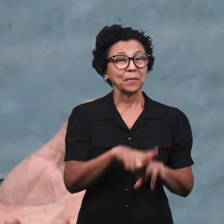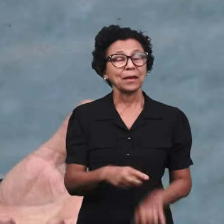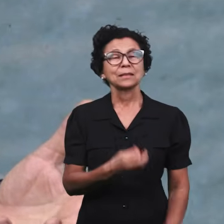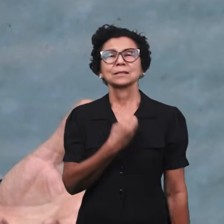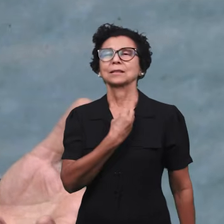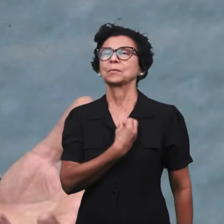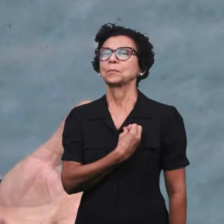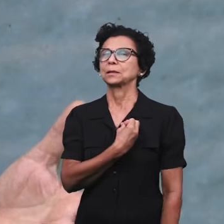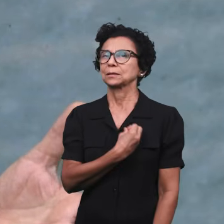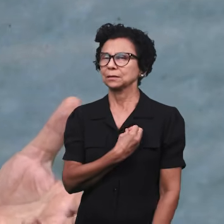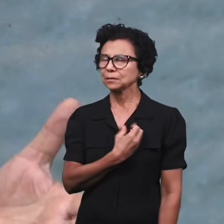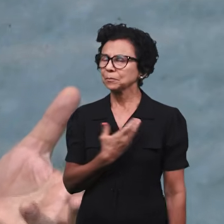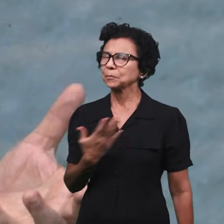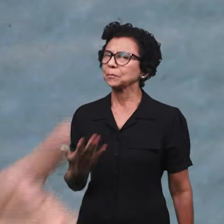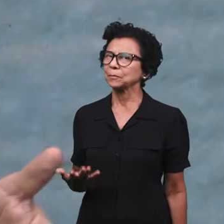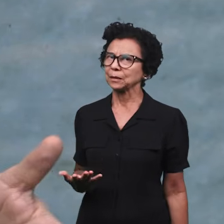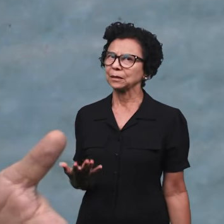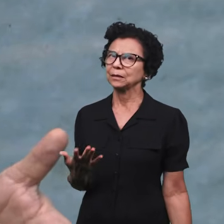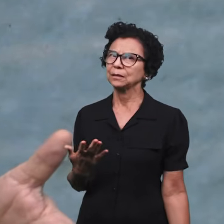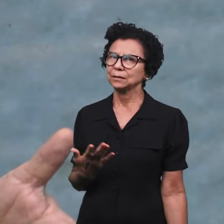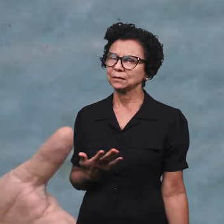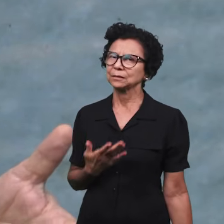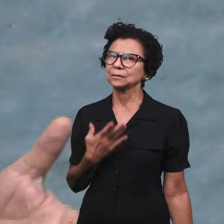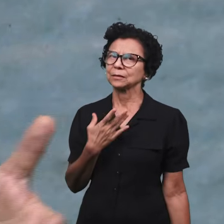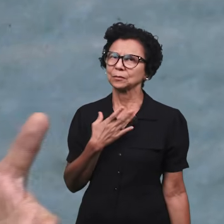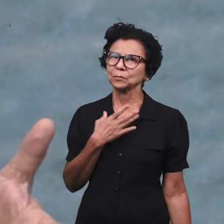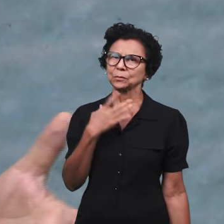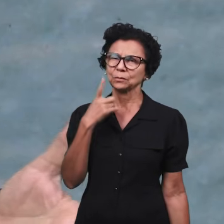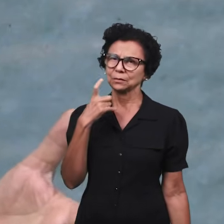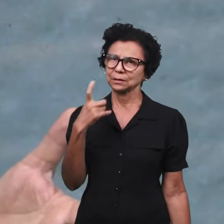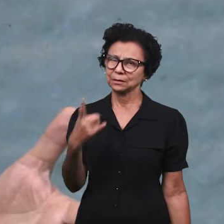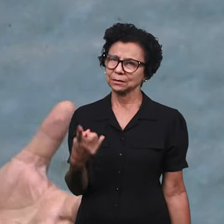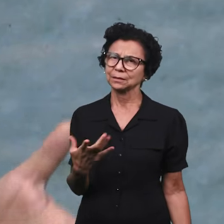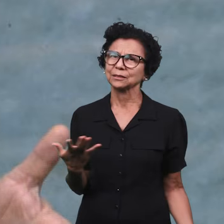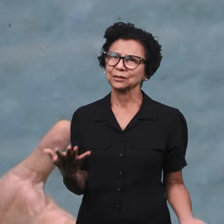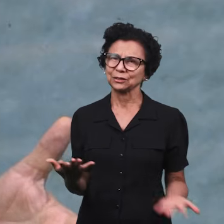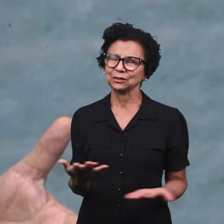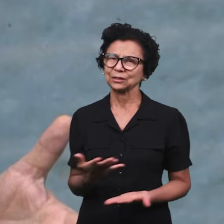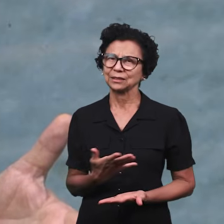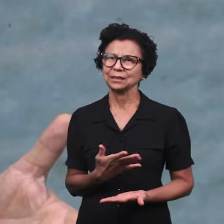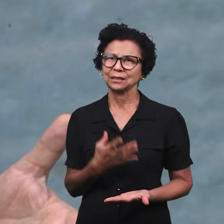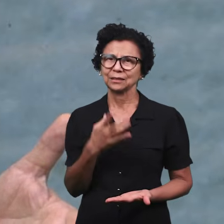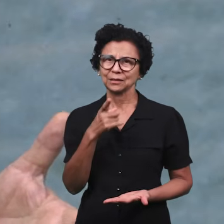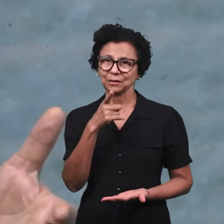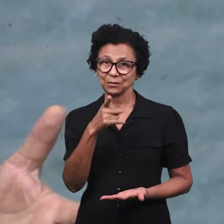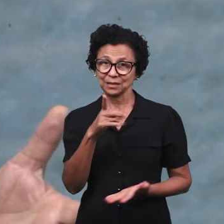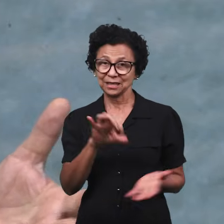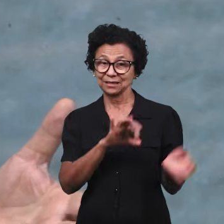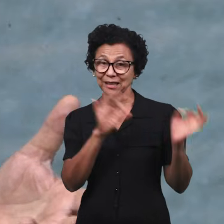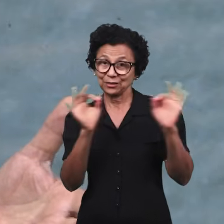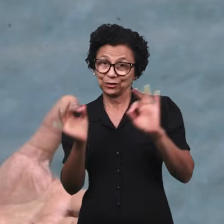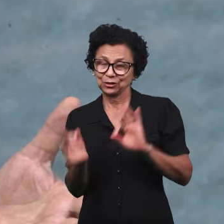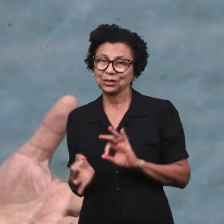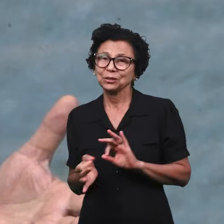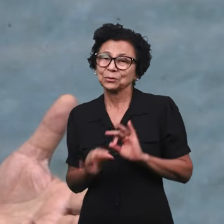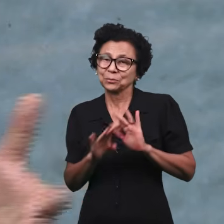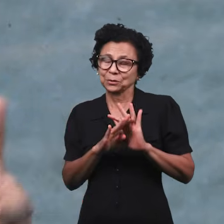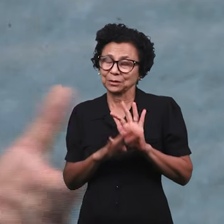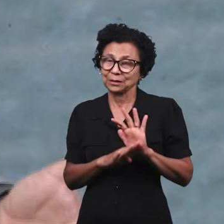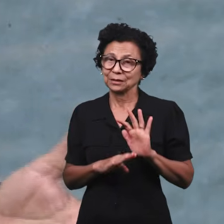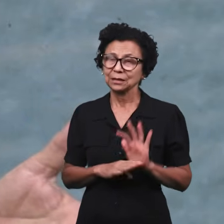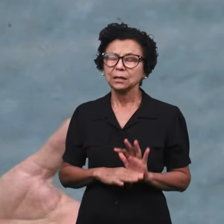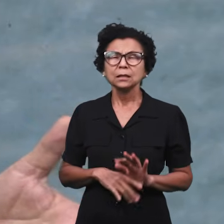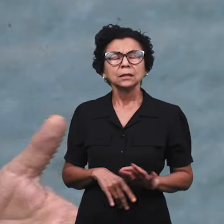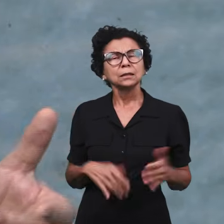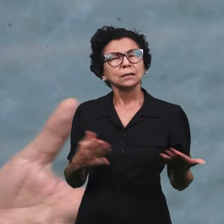É muito interessante saber que você está aí. A gente se alegra muito em saber que você está aí do outro lado e para isso que a gente sempre pede que você